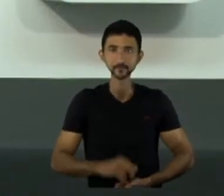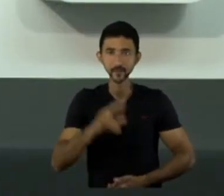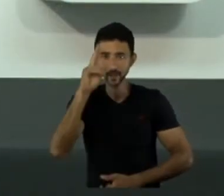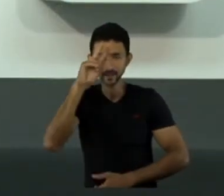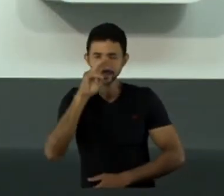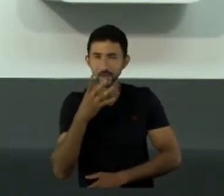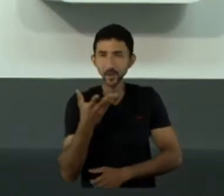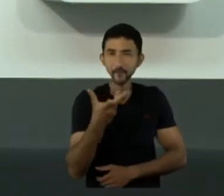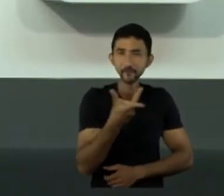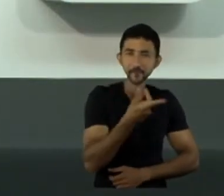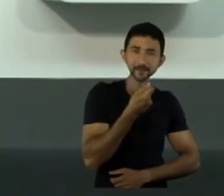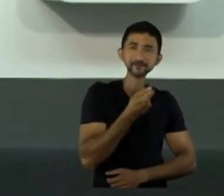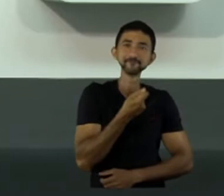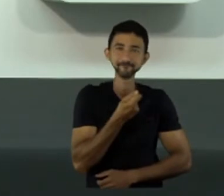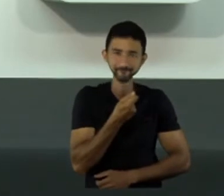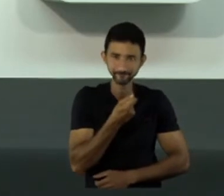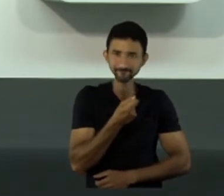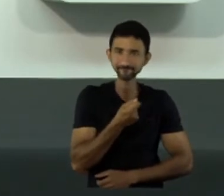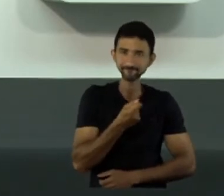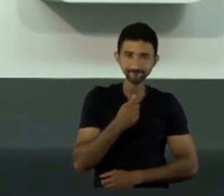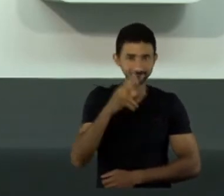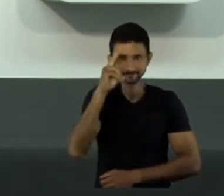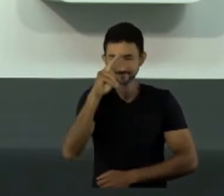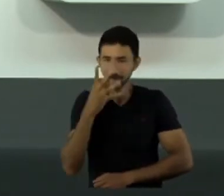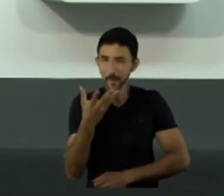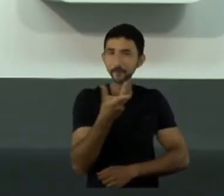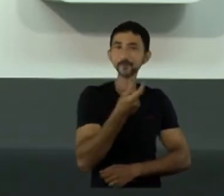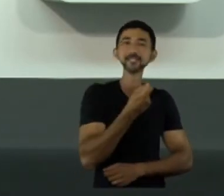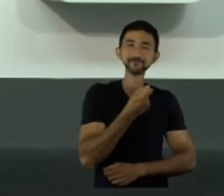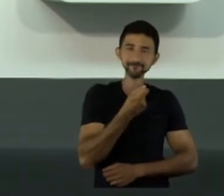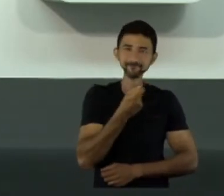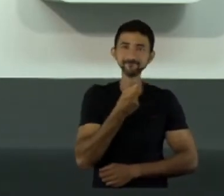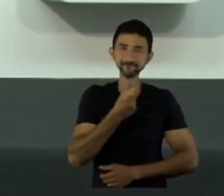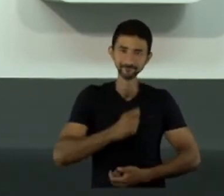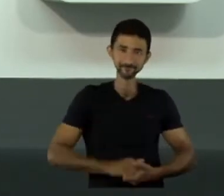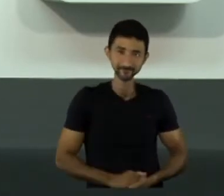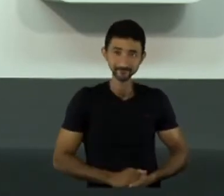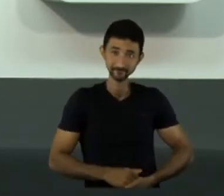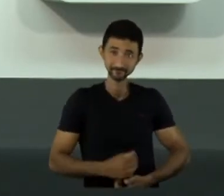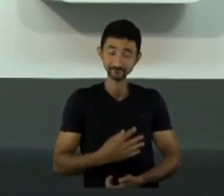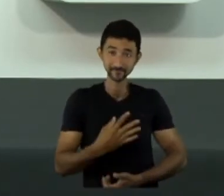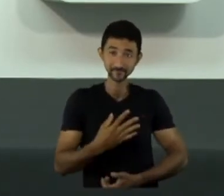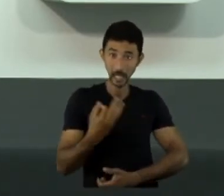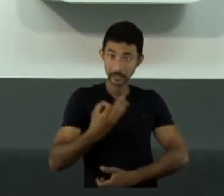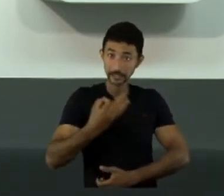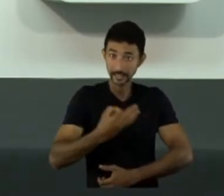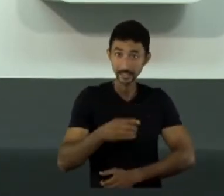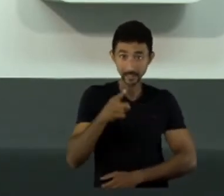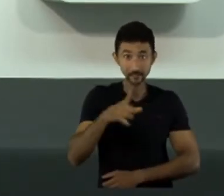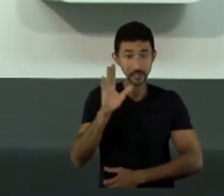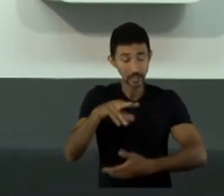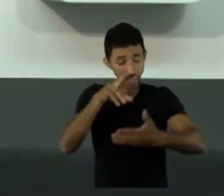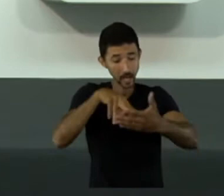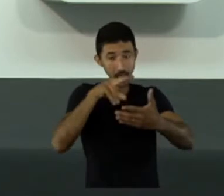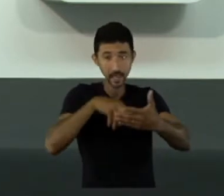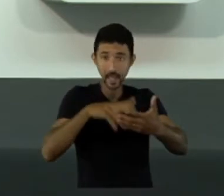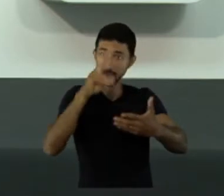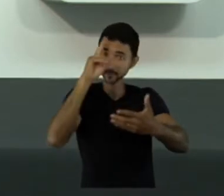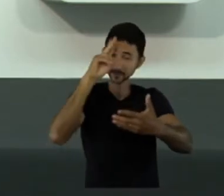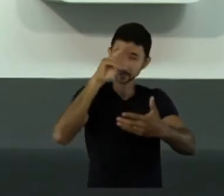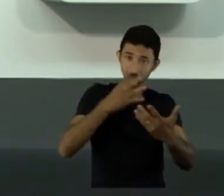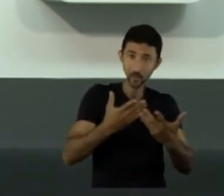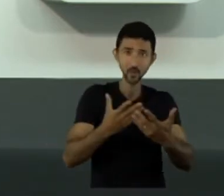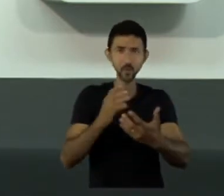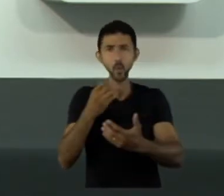Que história fantástica! Que história fantástica, né? Eu tenho certeza que você já leu essa história